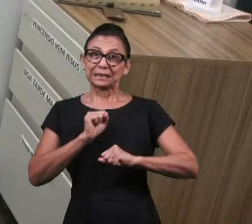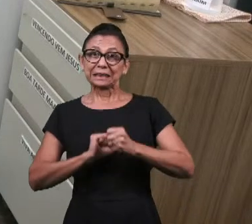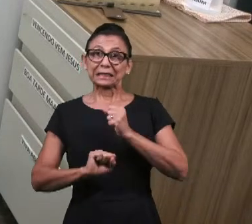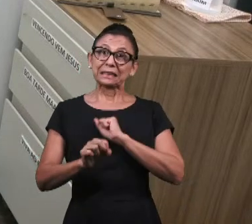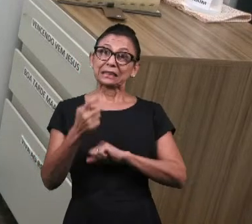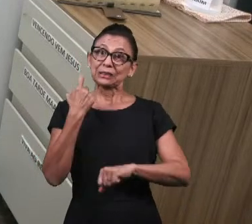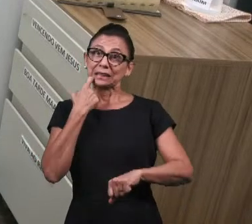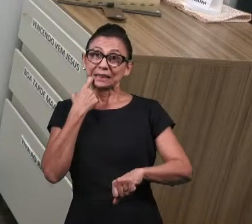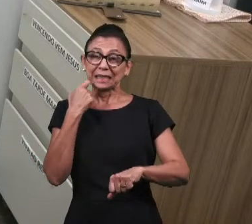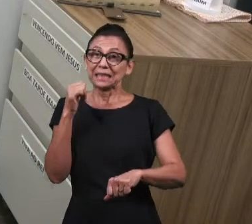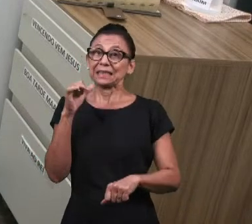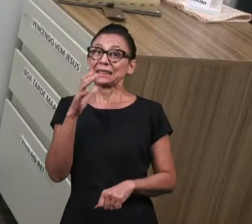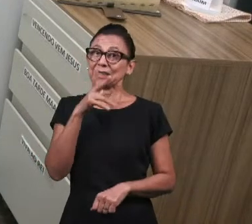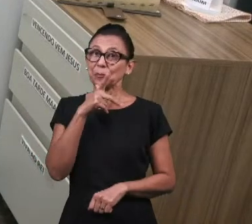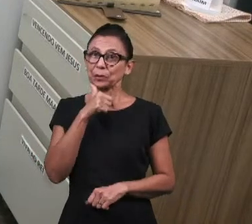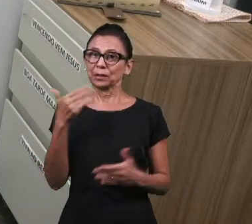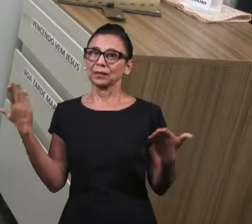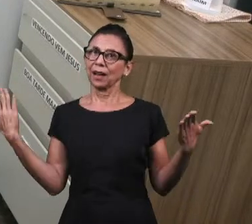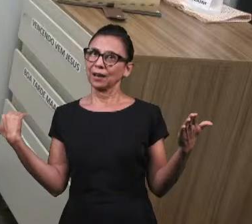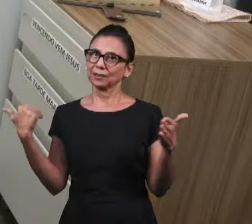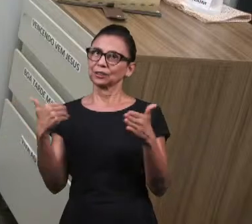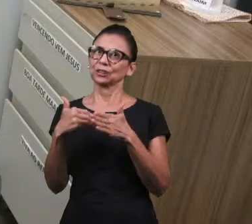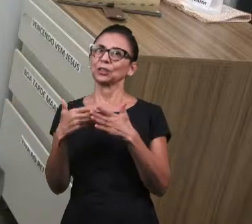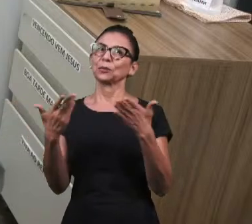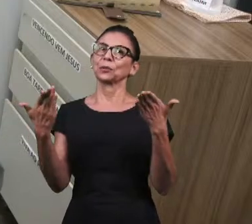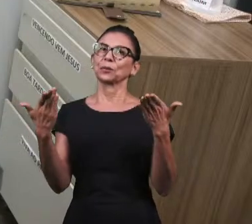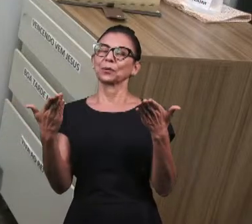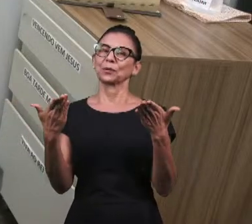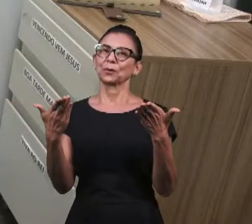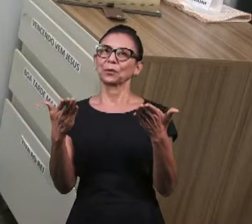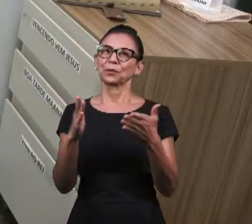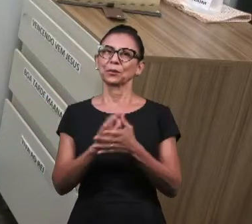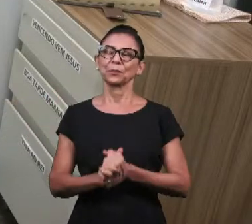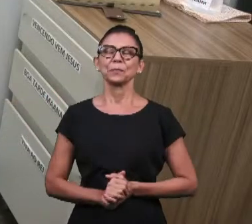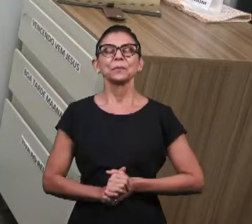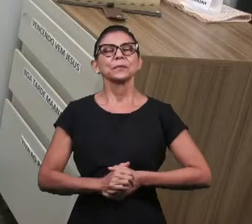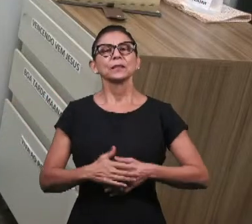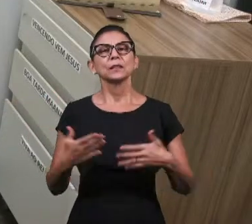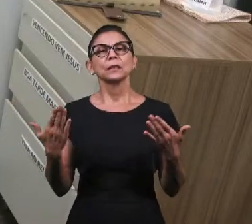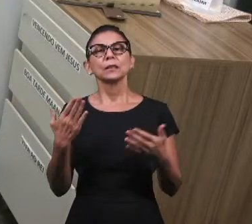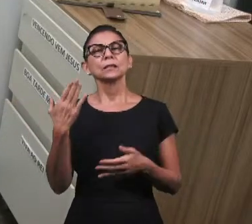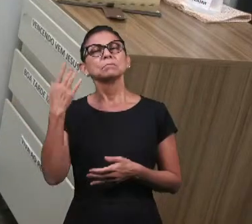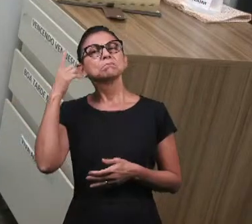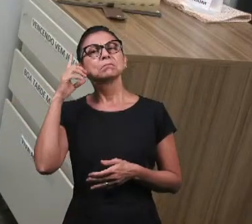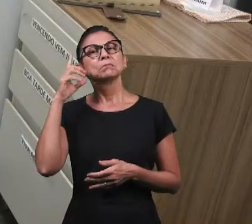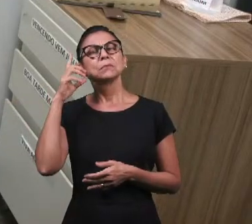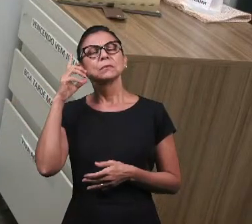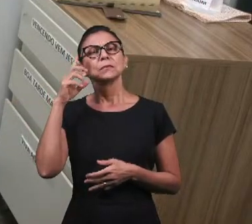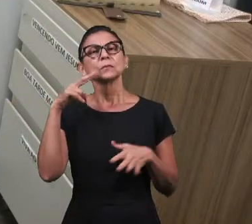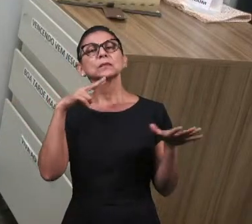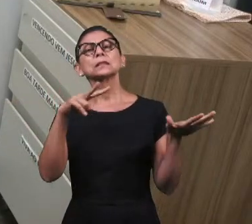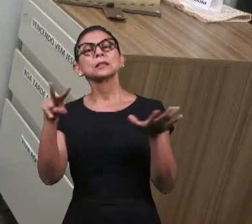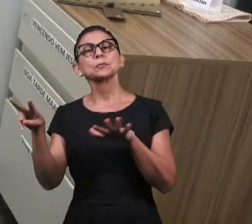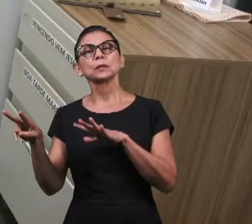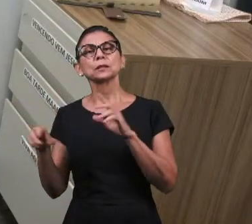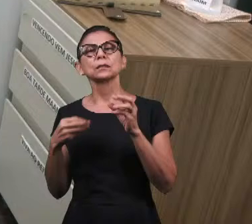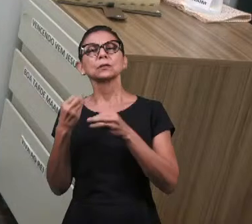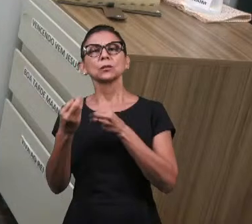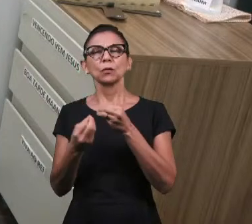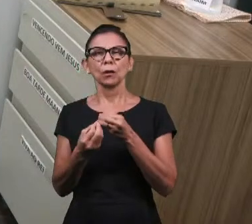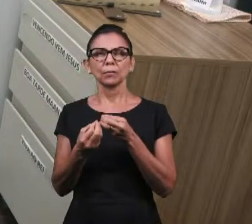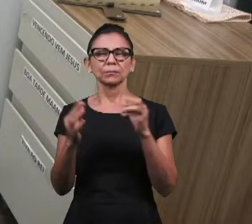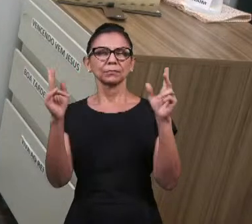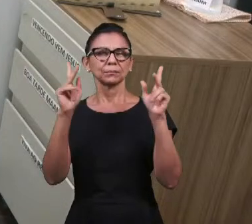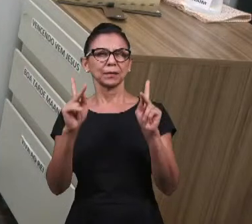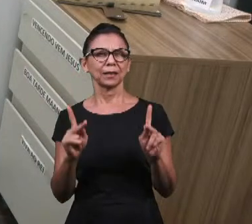de outubro de 2021, e que Deus possa nos abençoar. Como é que foi a sua semana? Conta pra gente. Sua semana foi de paz,